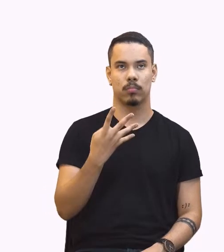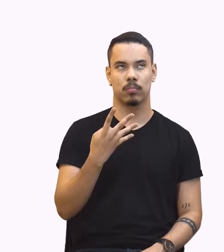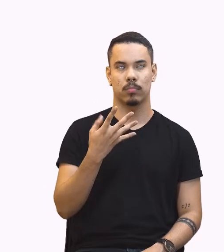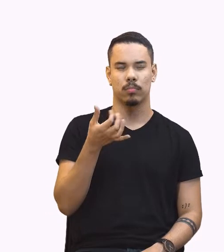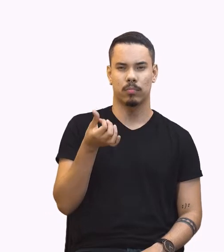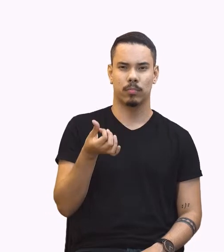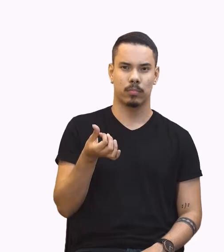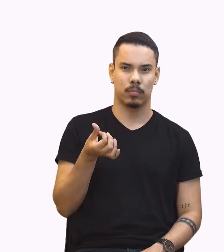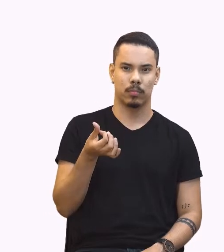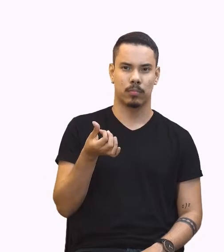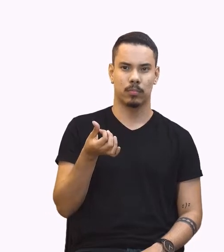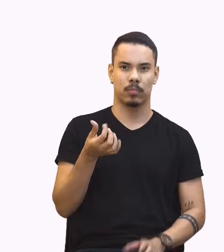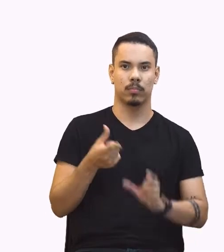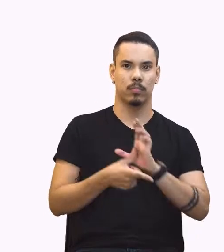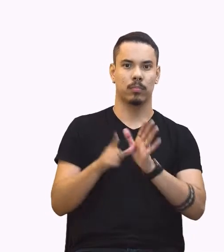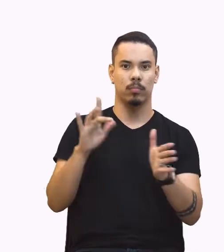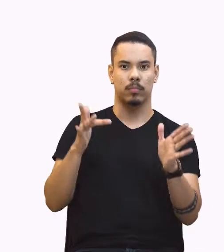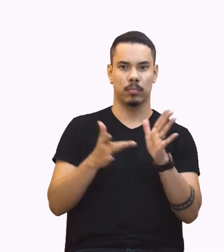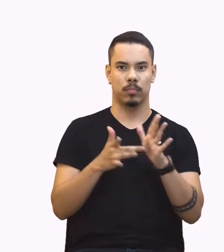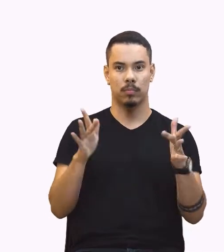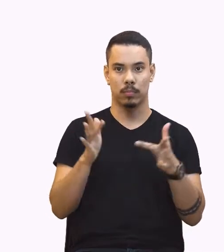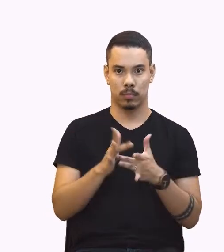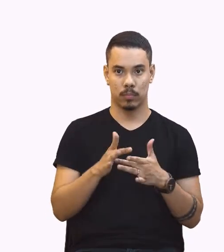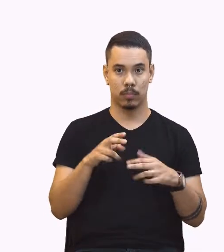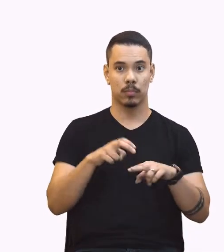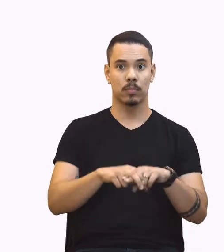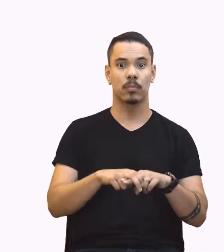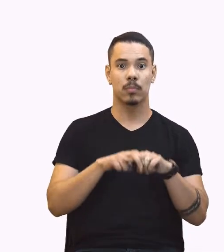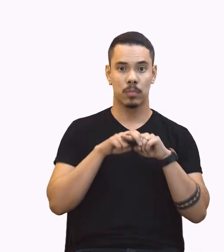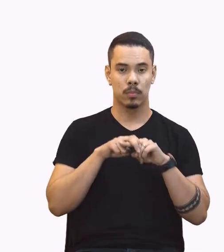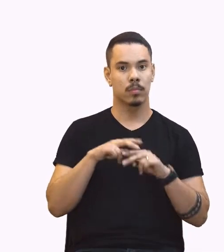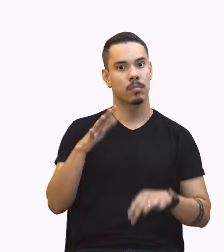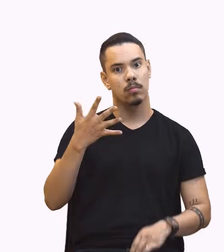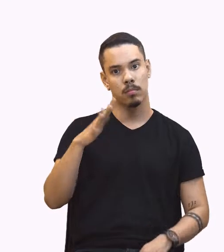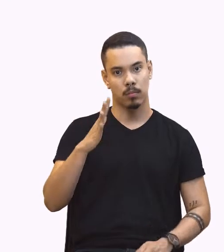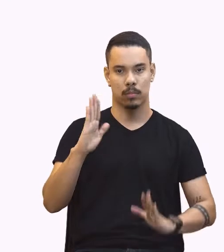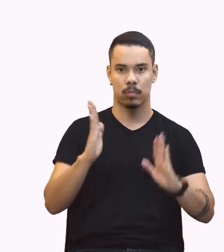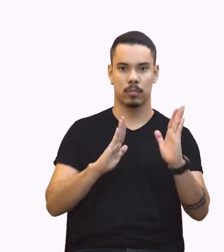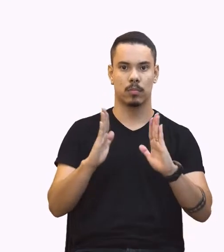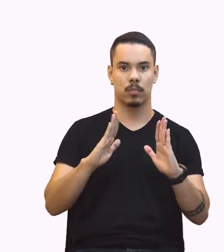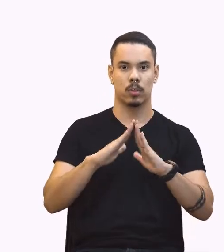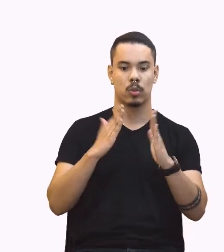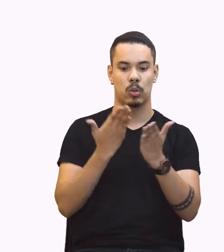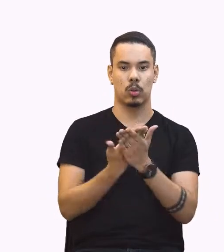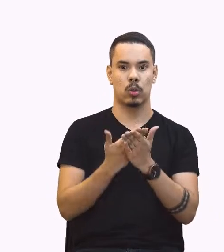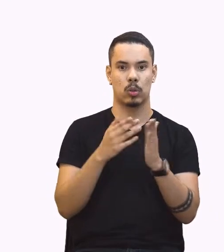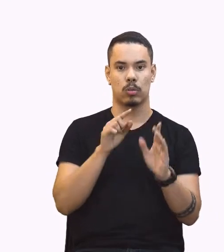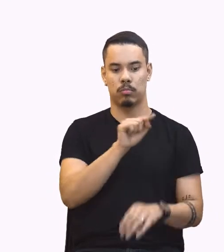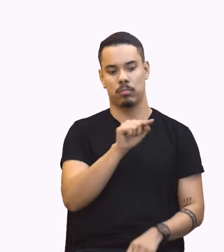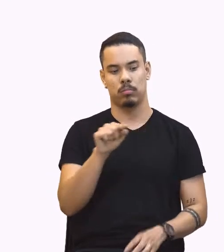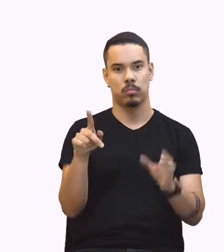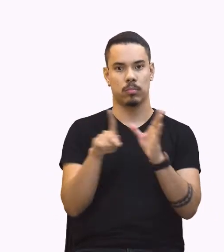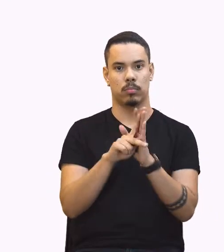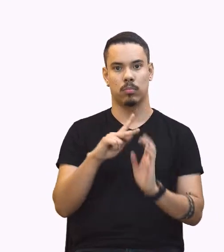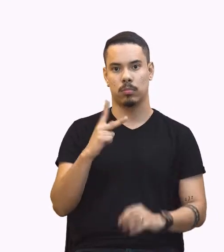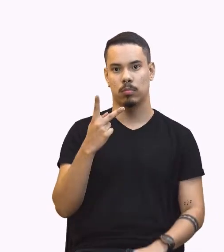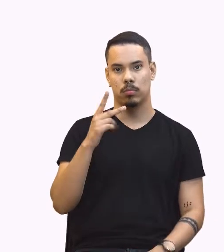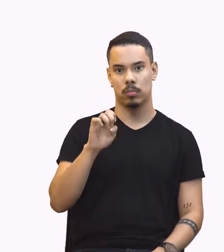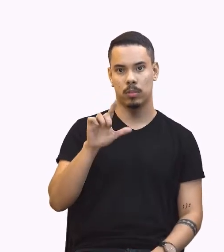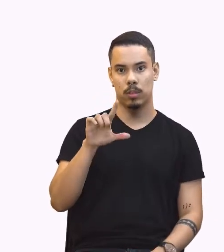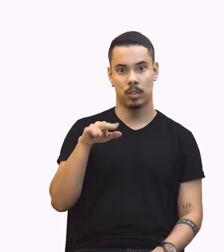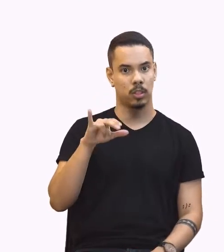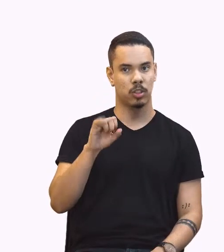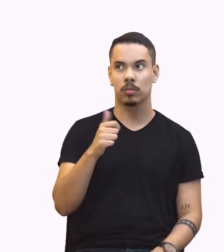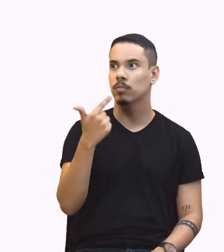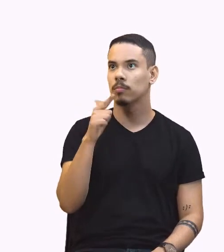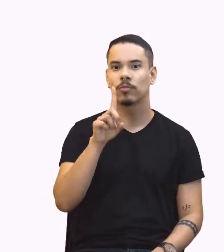146 a.C. Então, esse é mais ou menos o período das escolas helenísticas. Não é que existe uma data